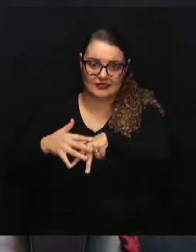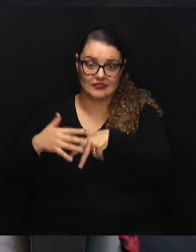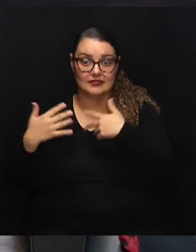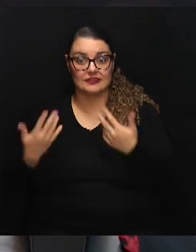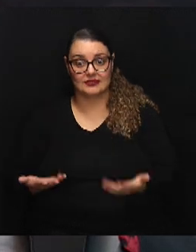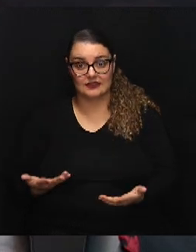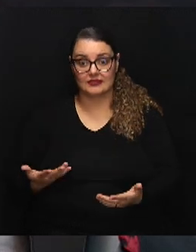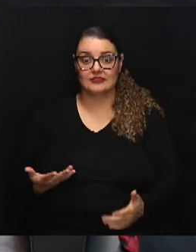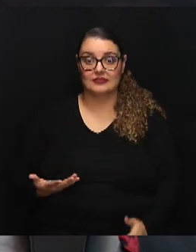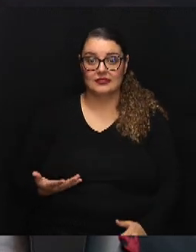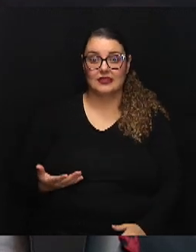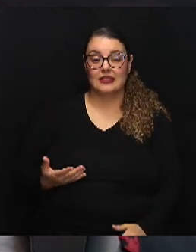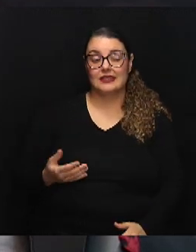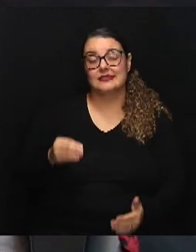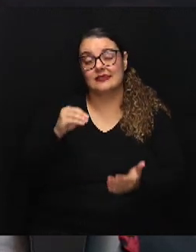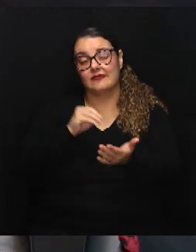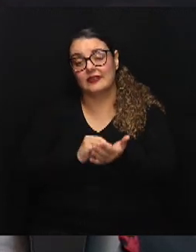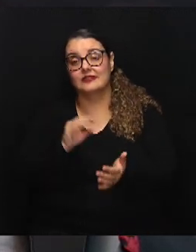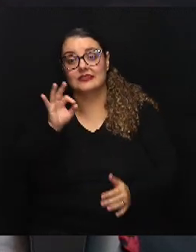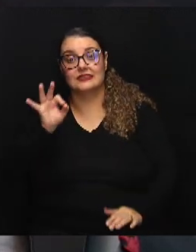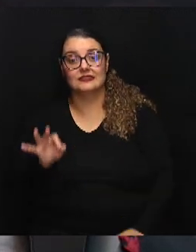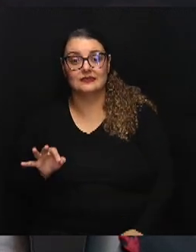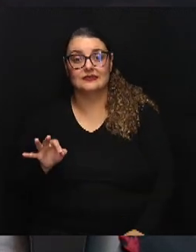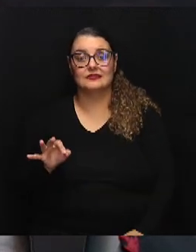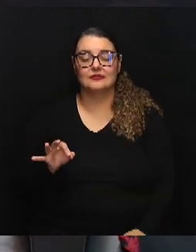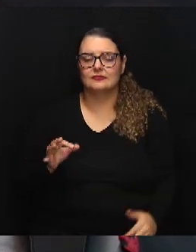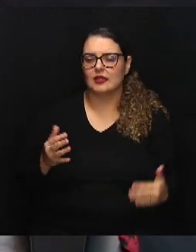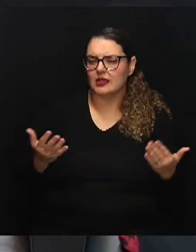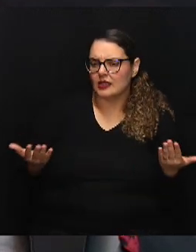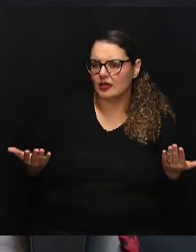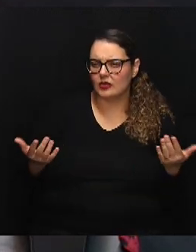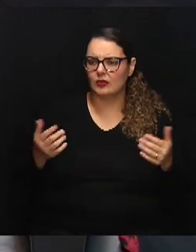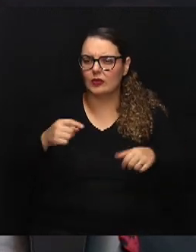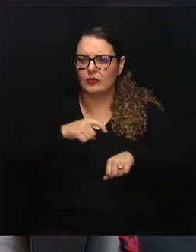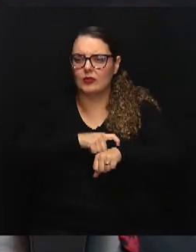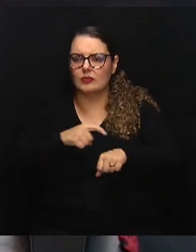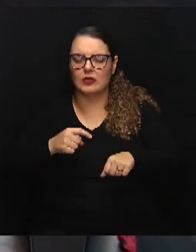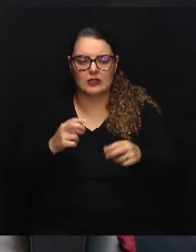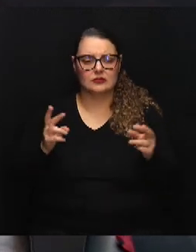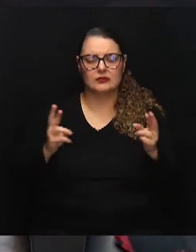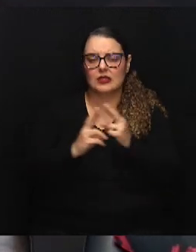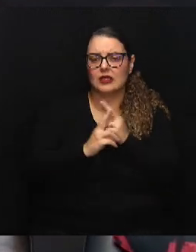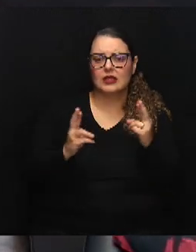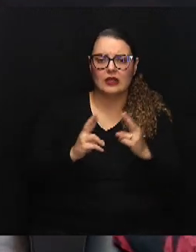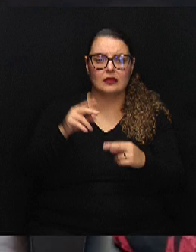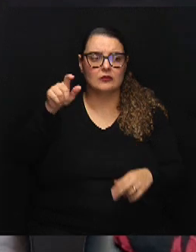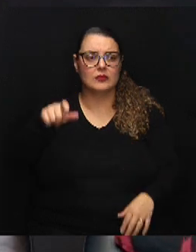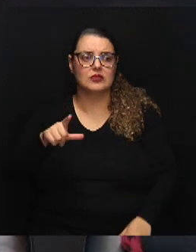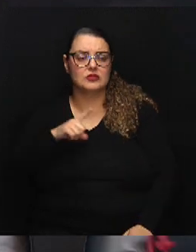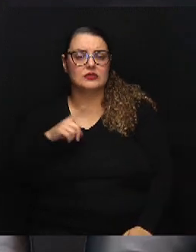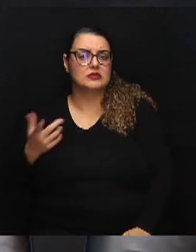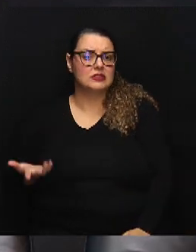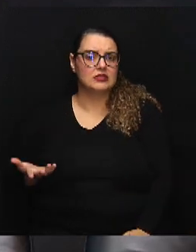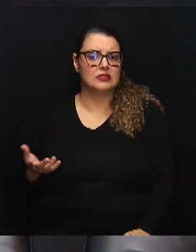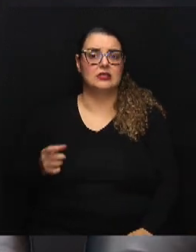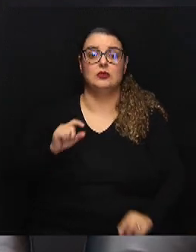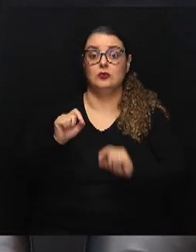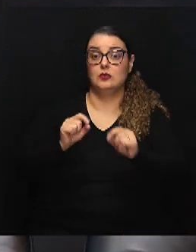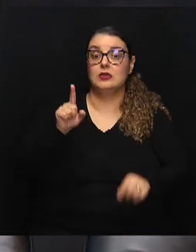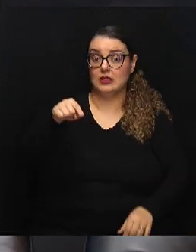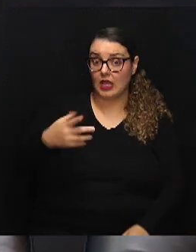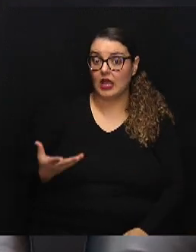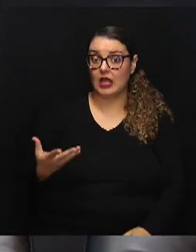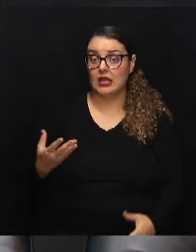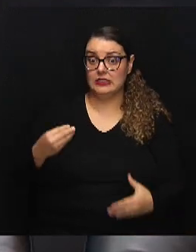essa incerteza de em que momento da relação a pessoa está, o que ela é dentro de